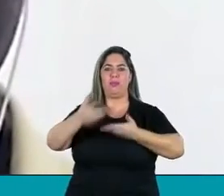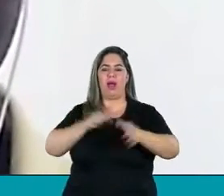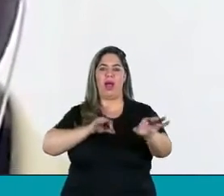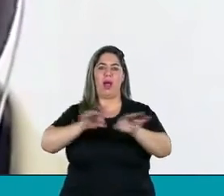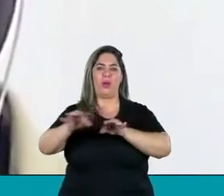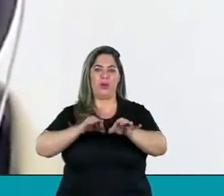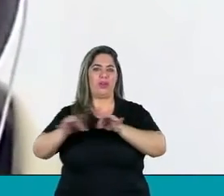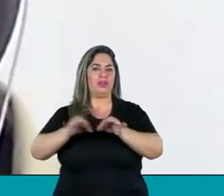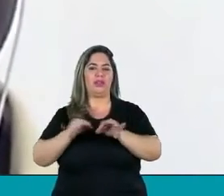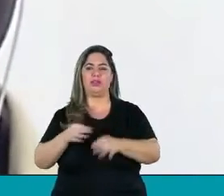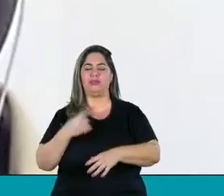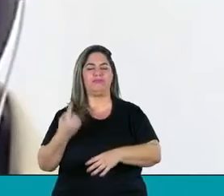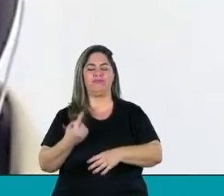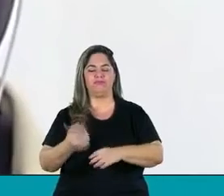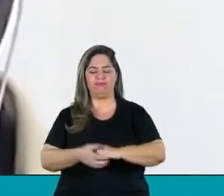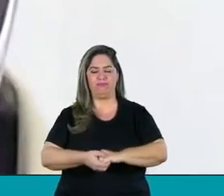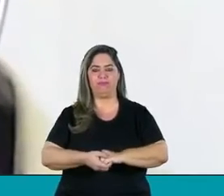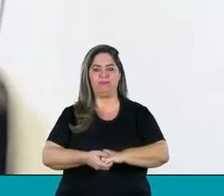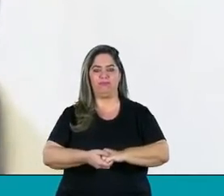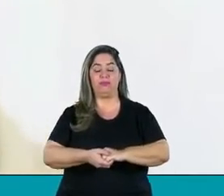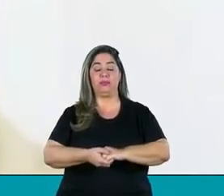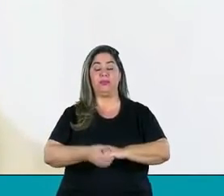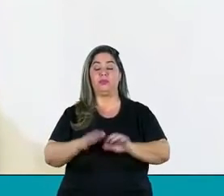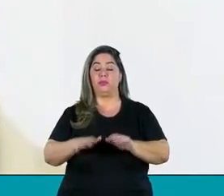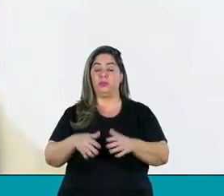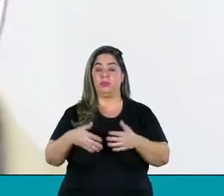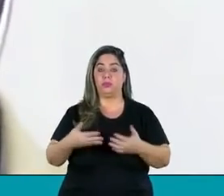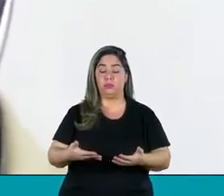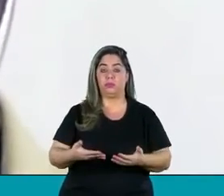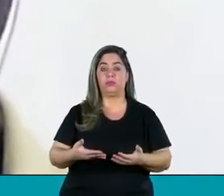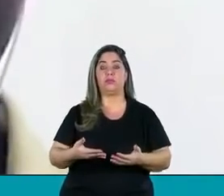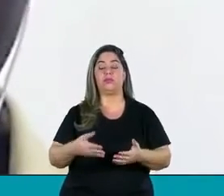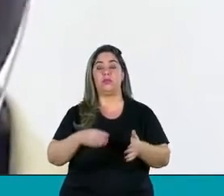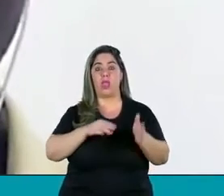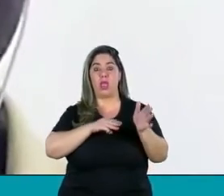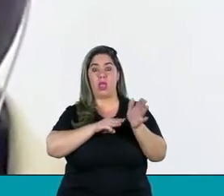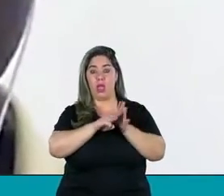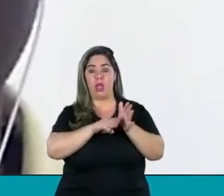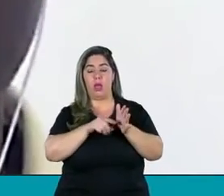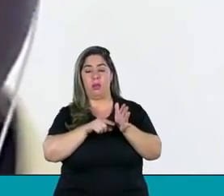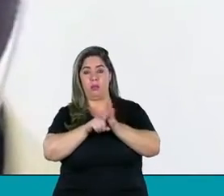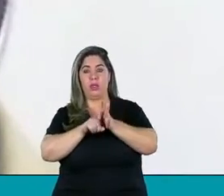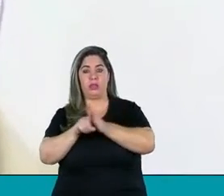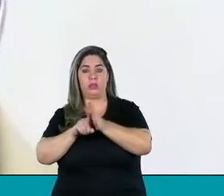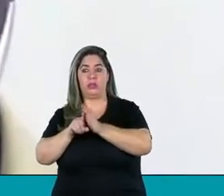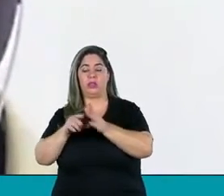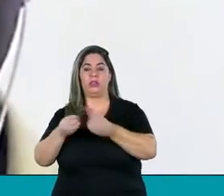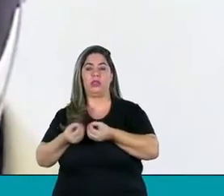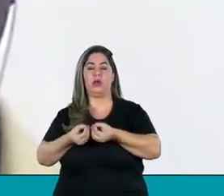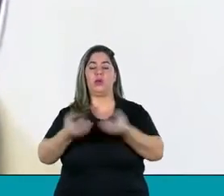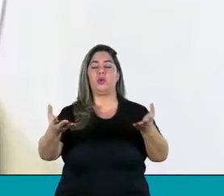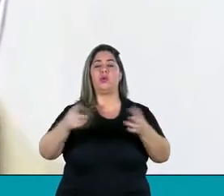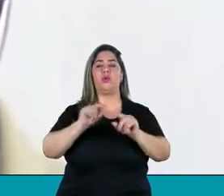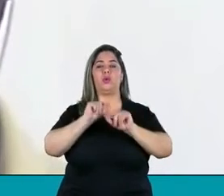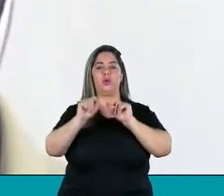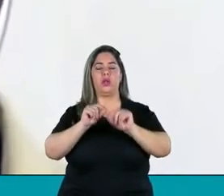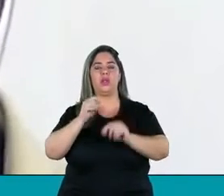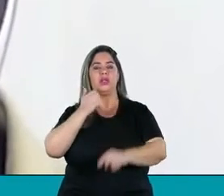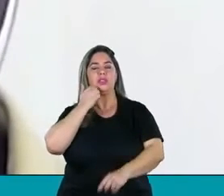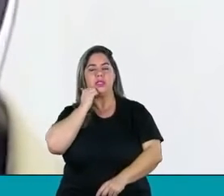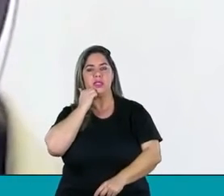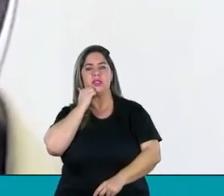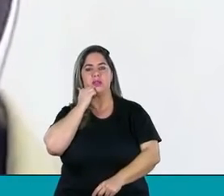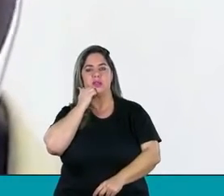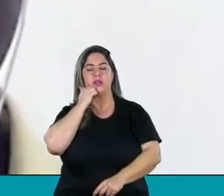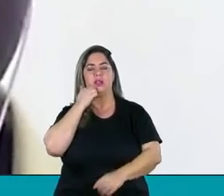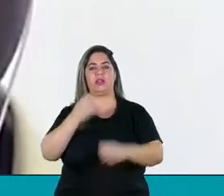auto-eco-organização. Em tese, essa análise tem importância se houver contribuição da ciência biológica para a produção